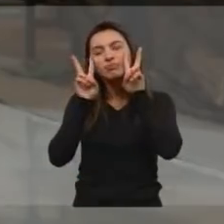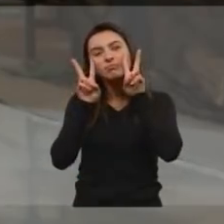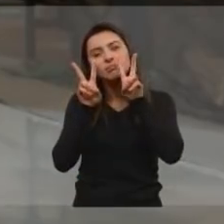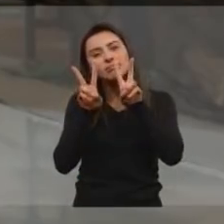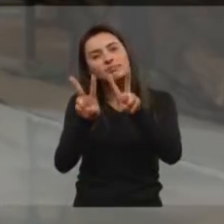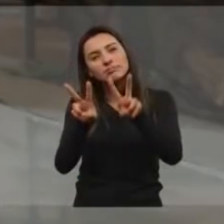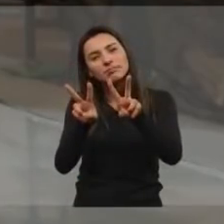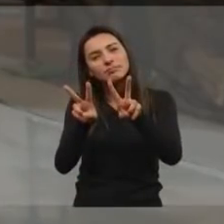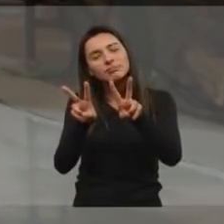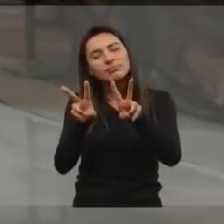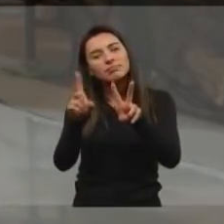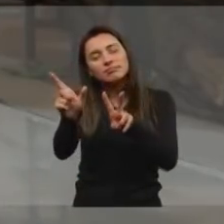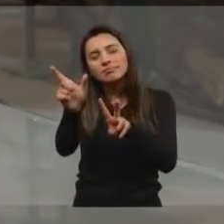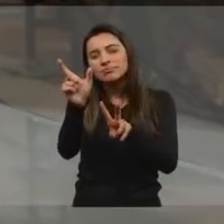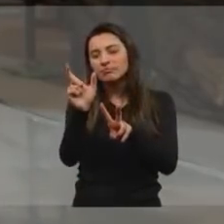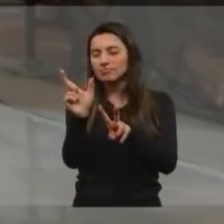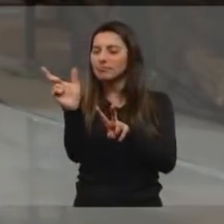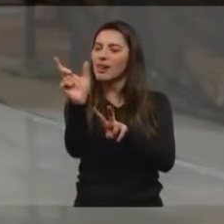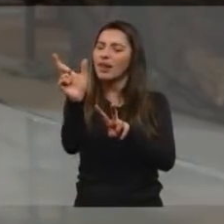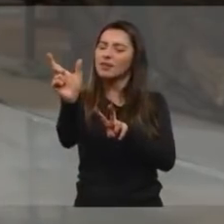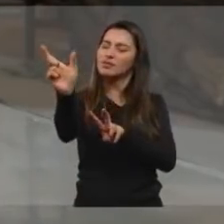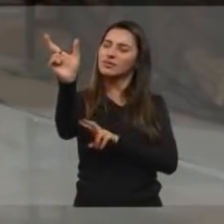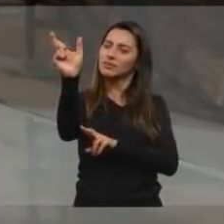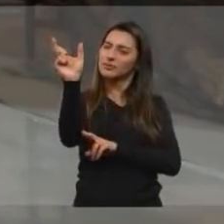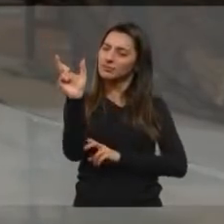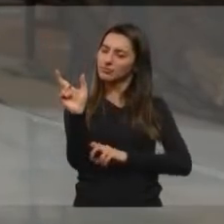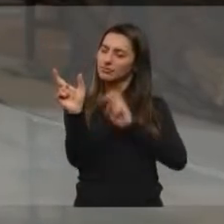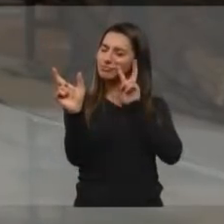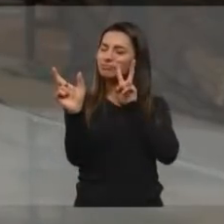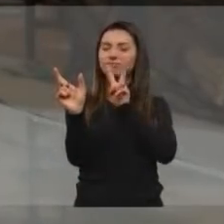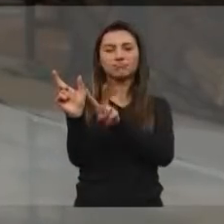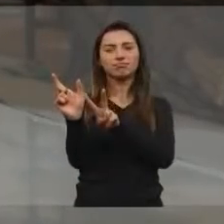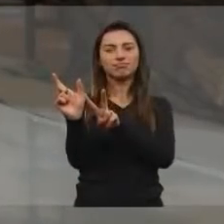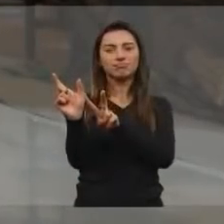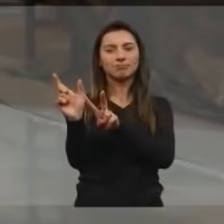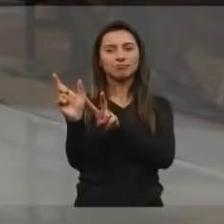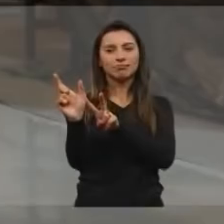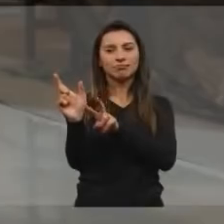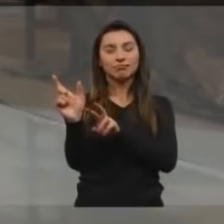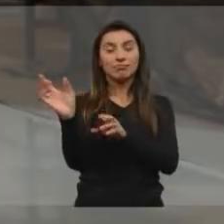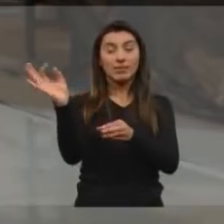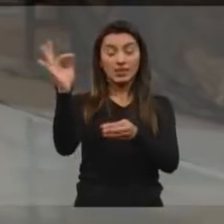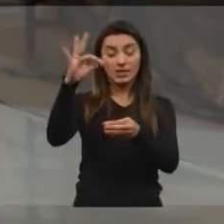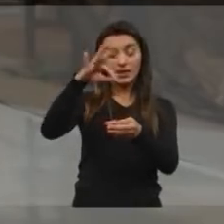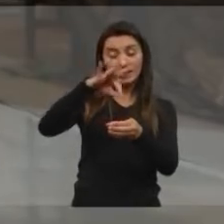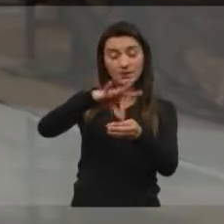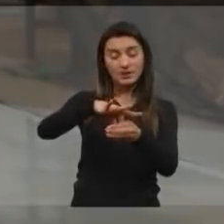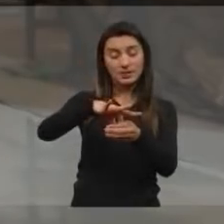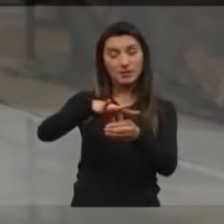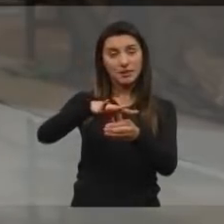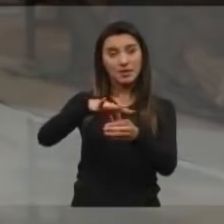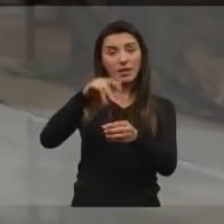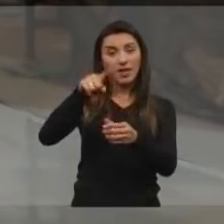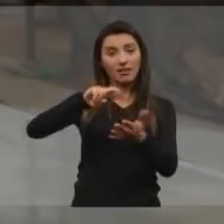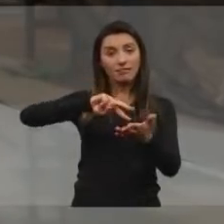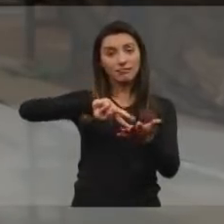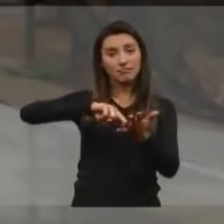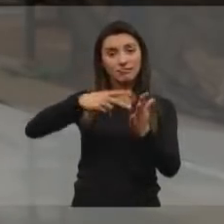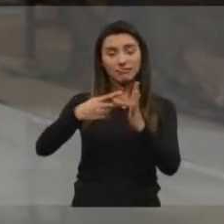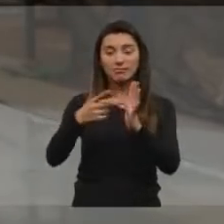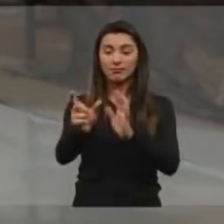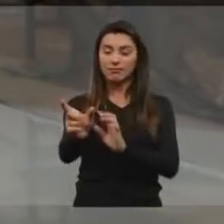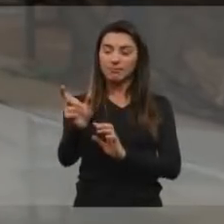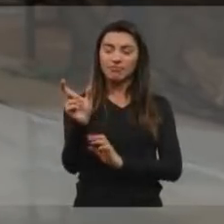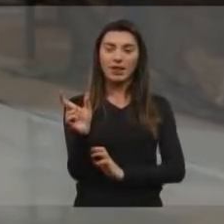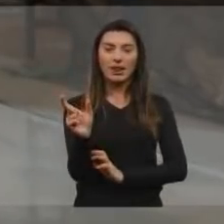é imprescindível o verbo ouvir semente verbo semente